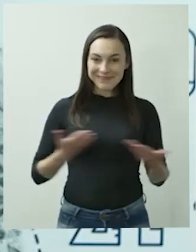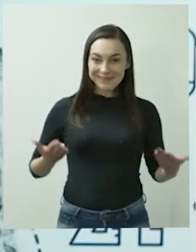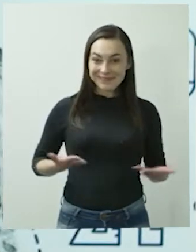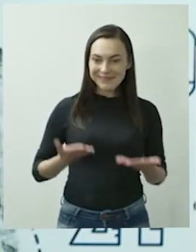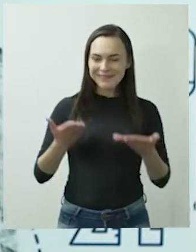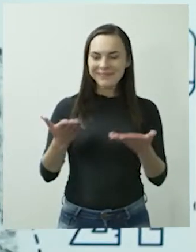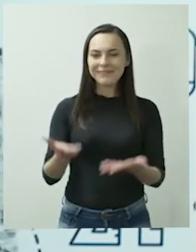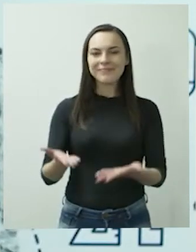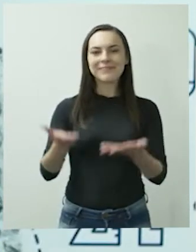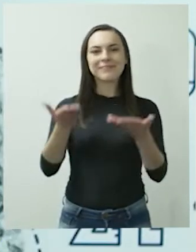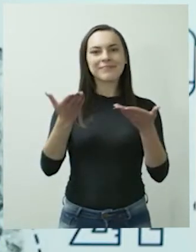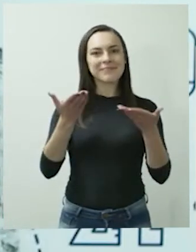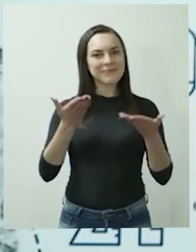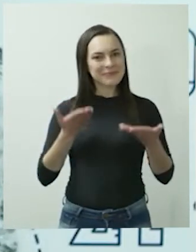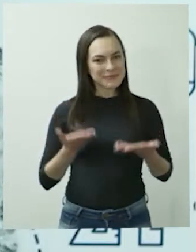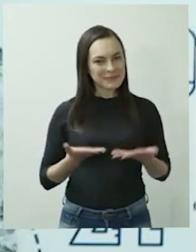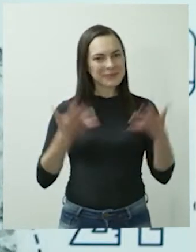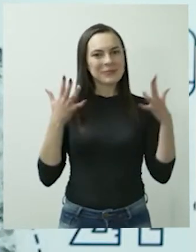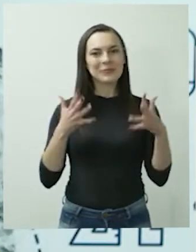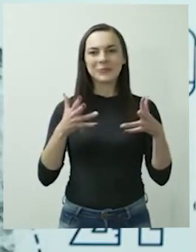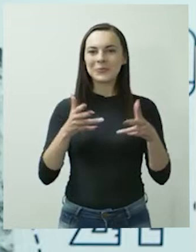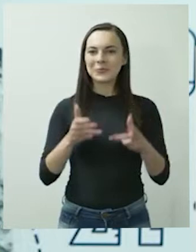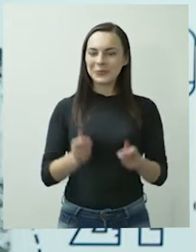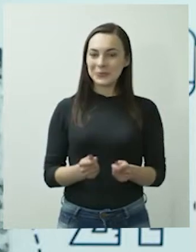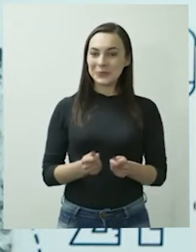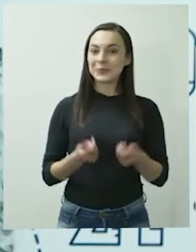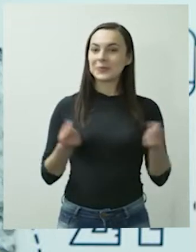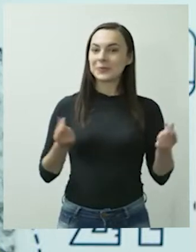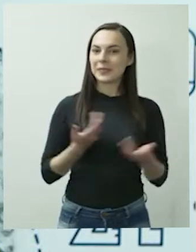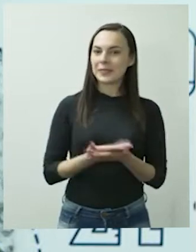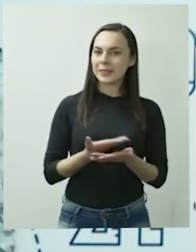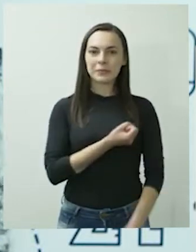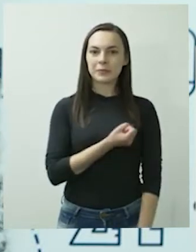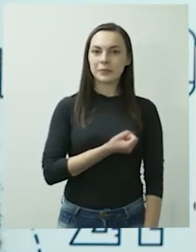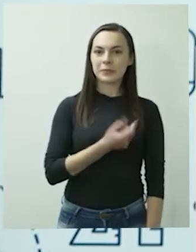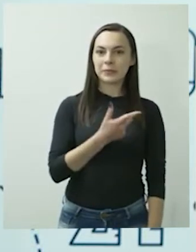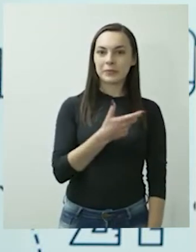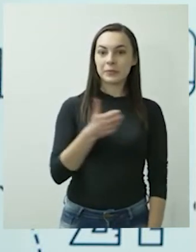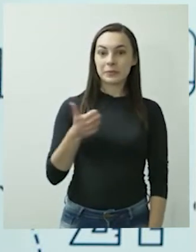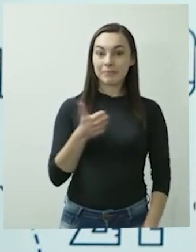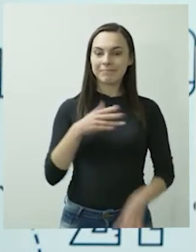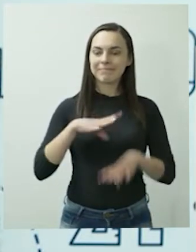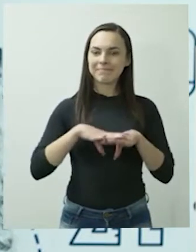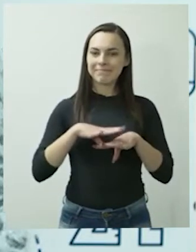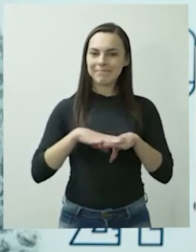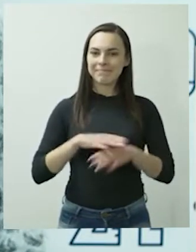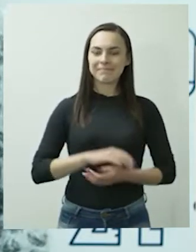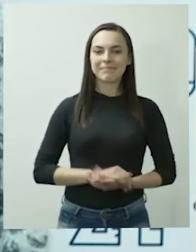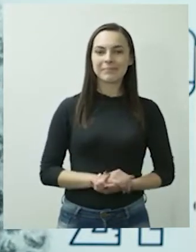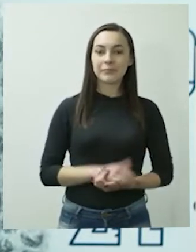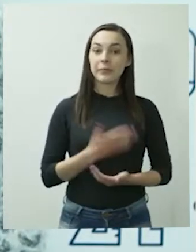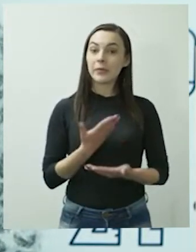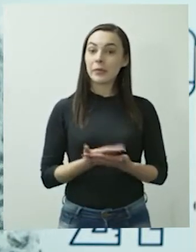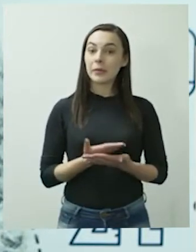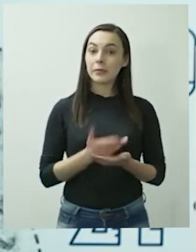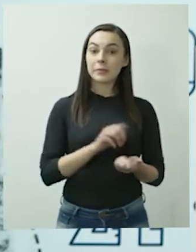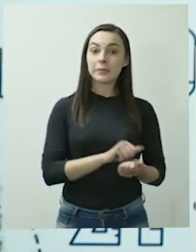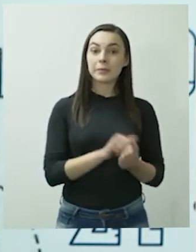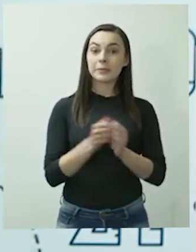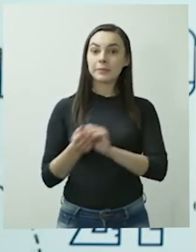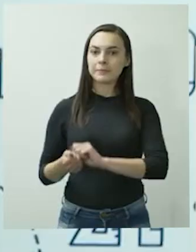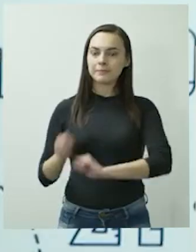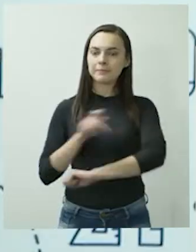Sejam todos e todas bem-vindos à nossa aula de matemática, a nossa aula de